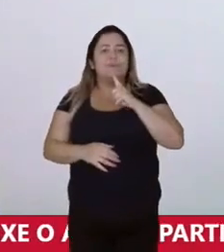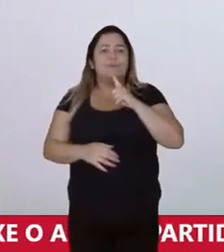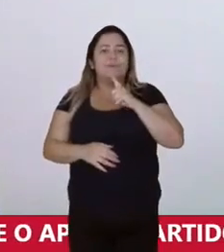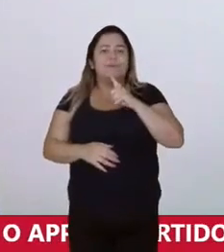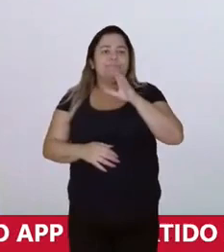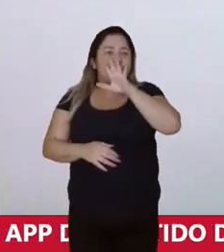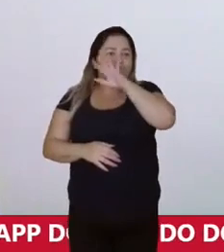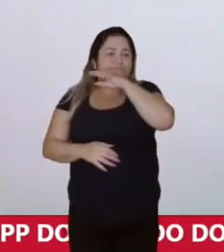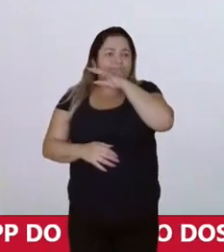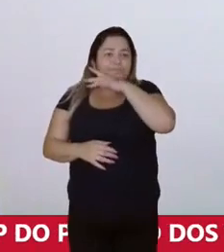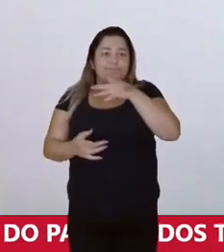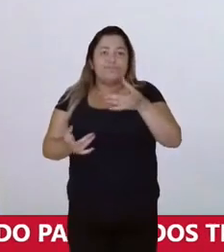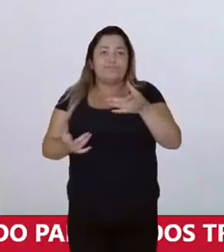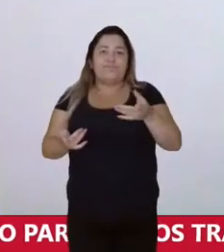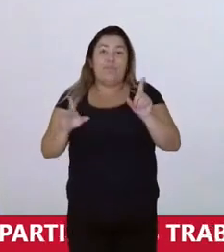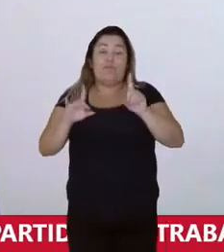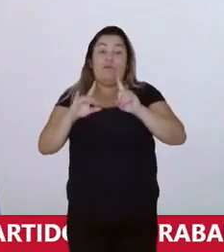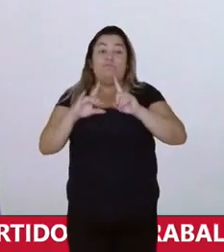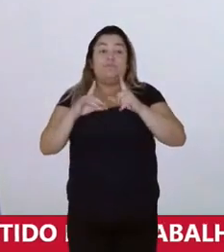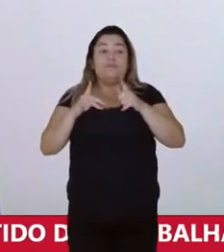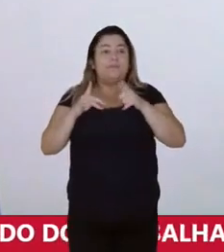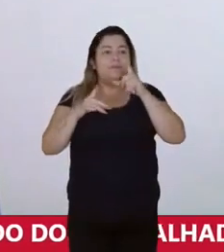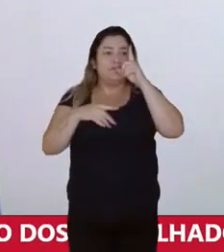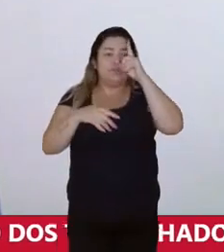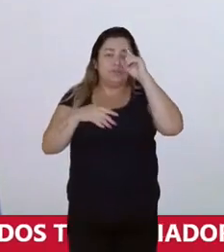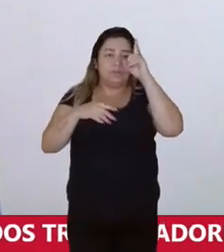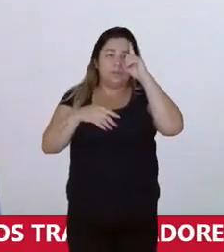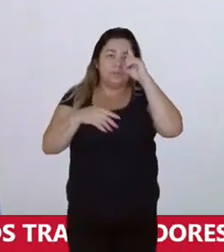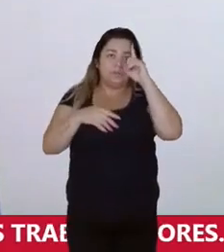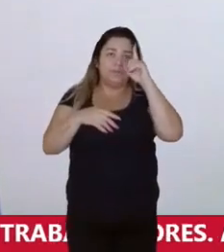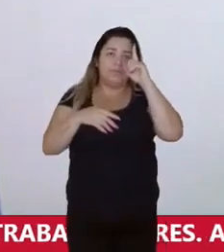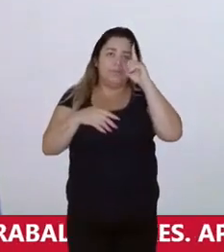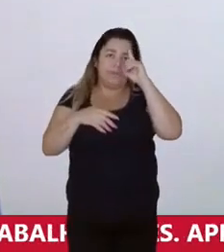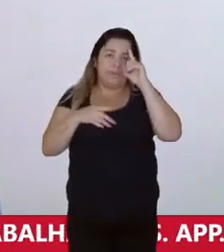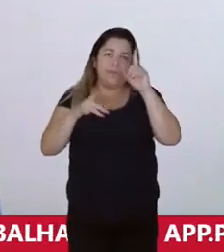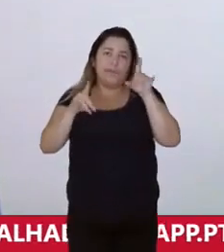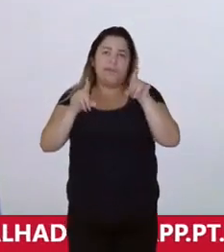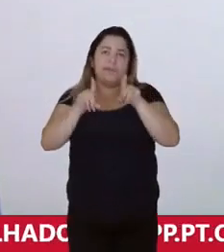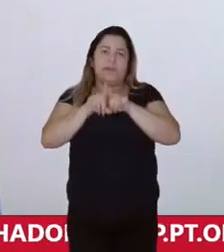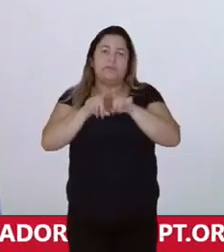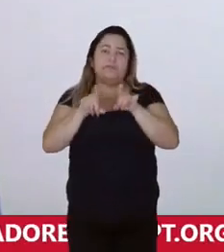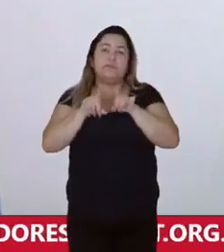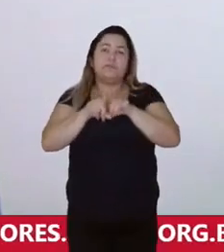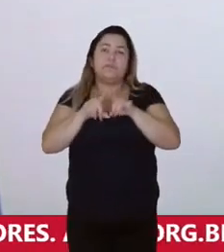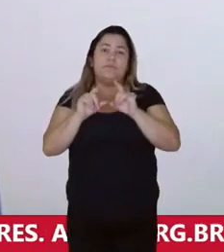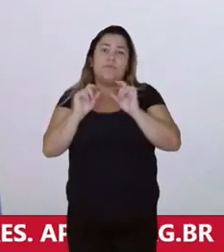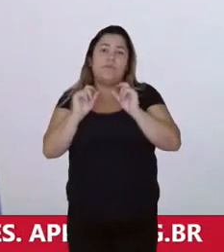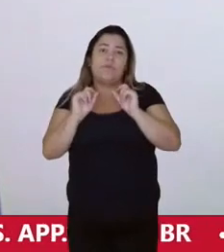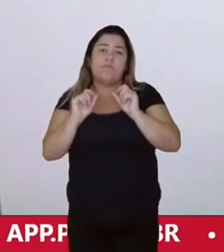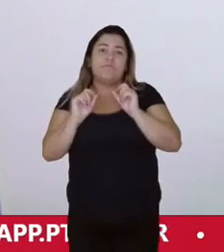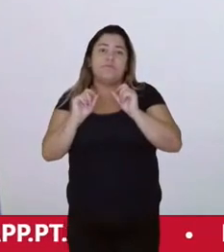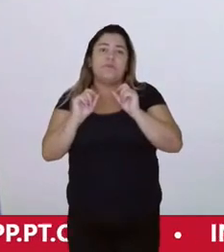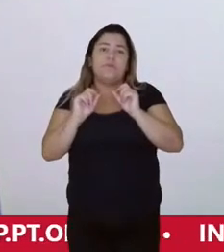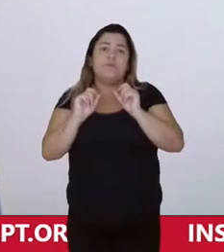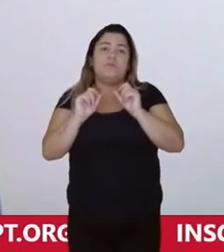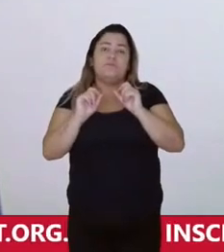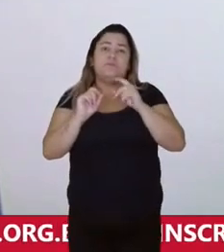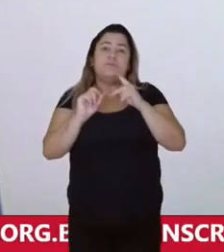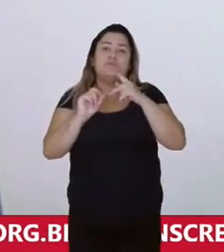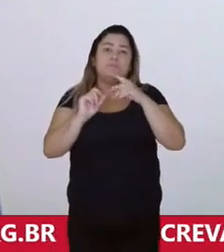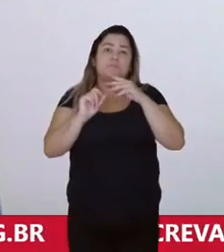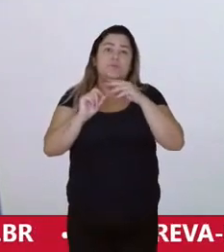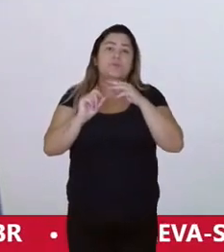muito perverso, onde a cada dia que passa, por intermédio de um governo da necropolítica,